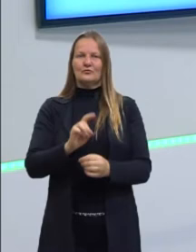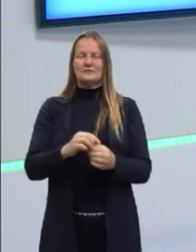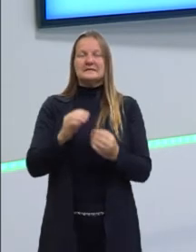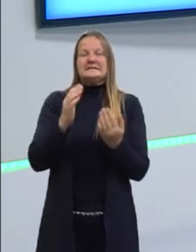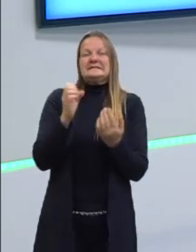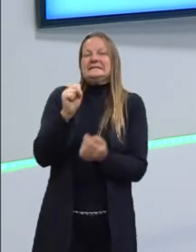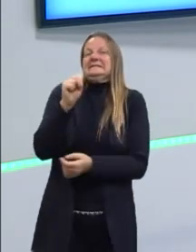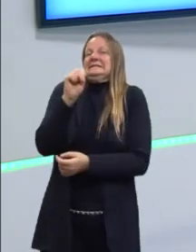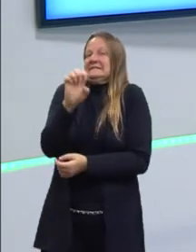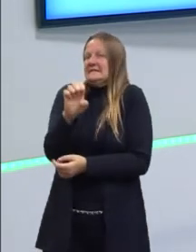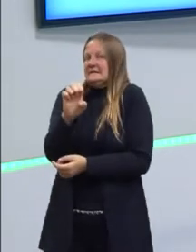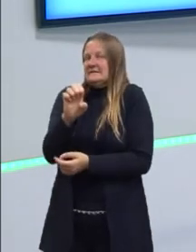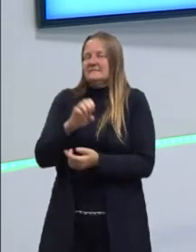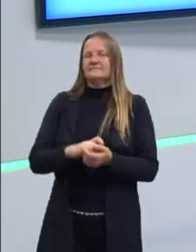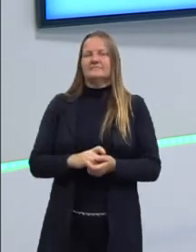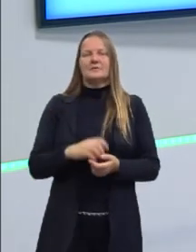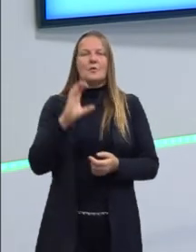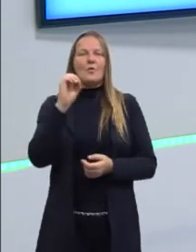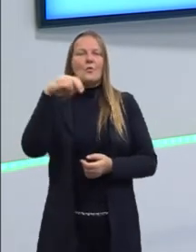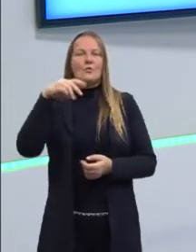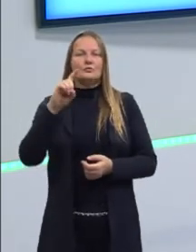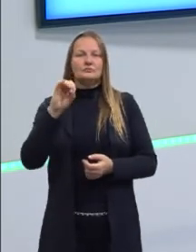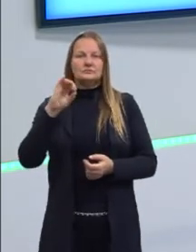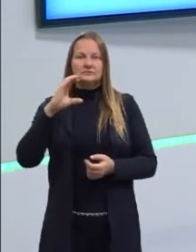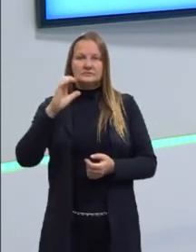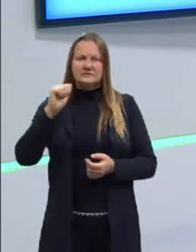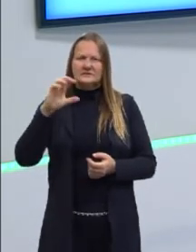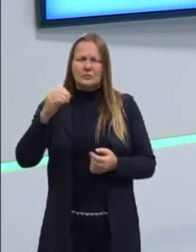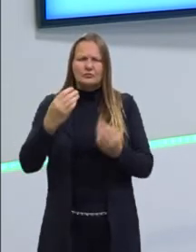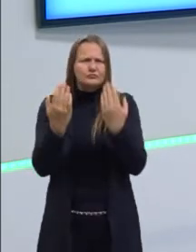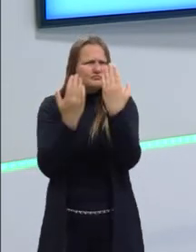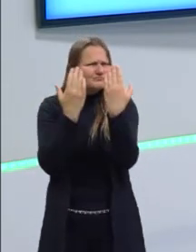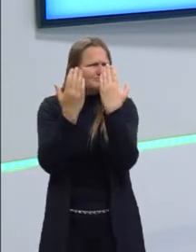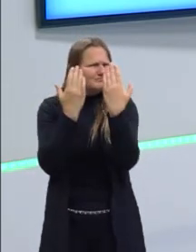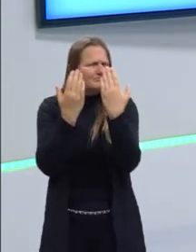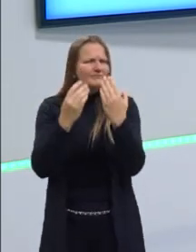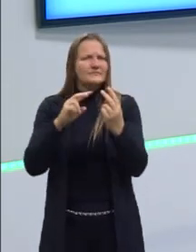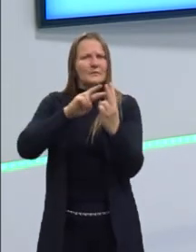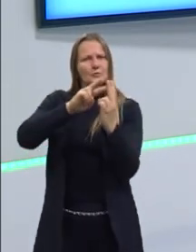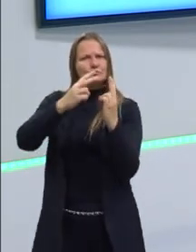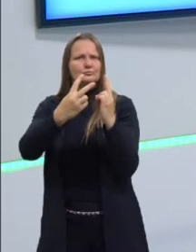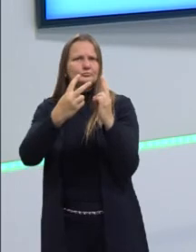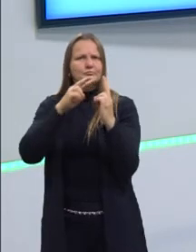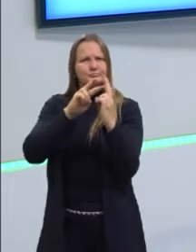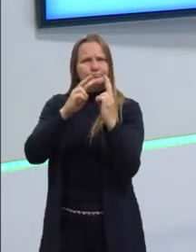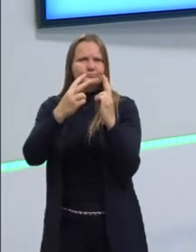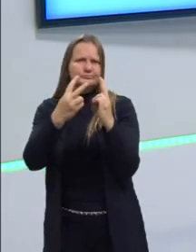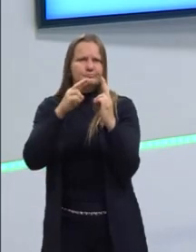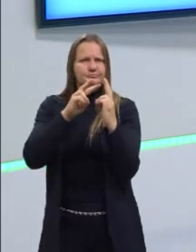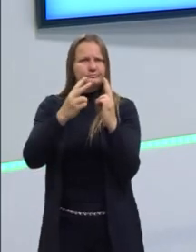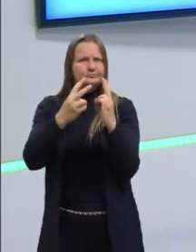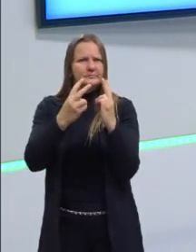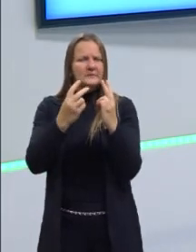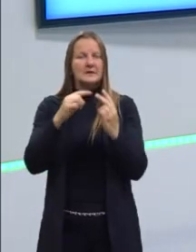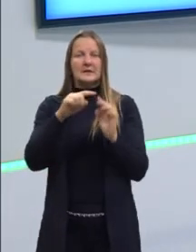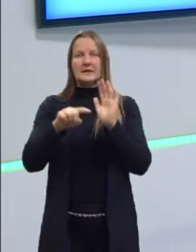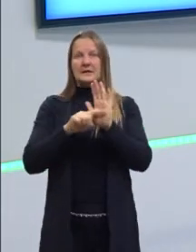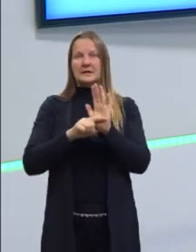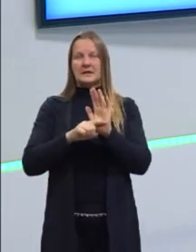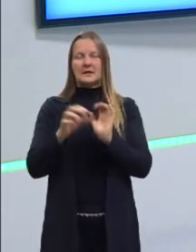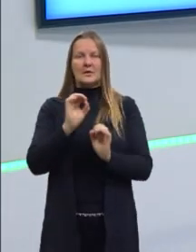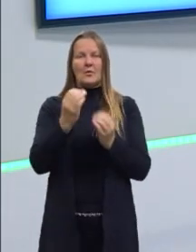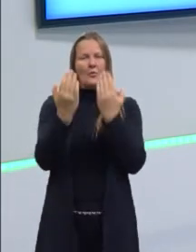momento que eu coloco ali uma condição eu acabo fazendo a negativa da minha comparação